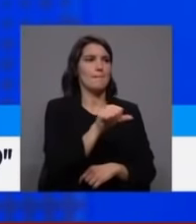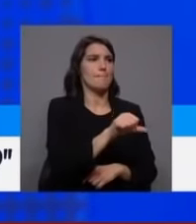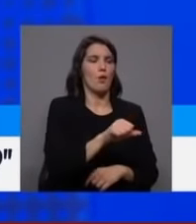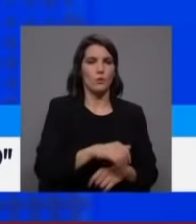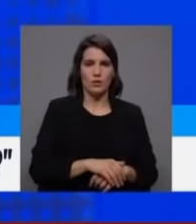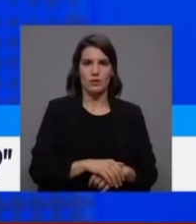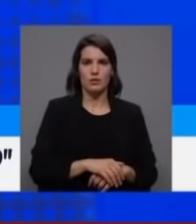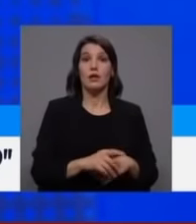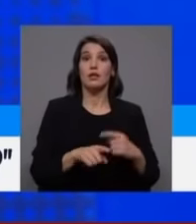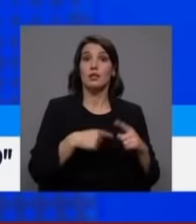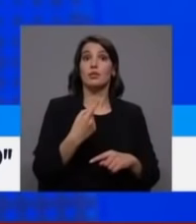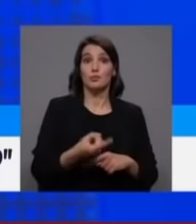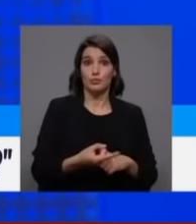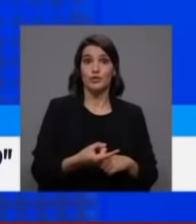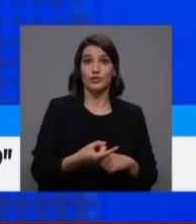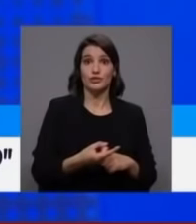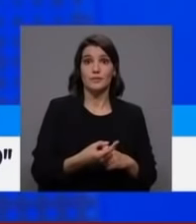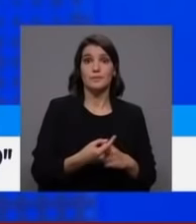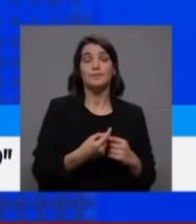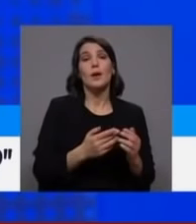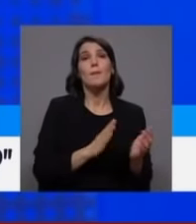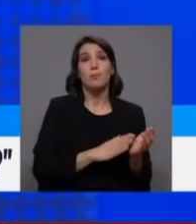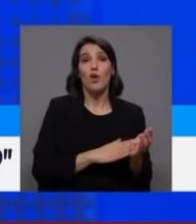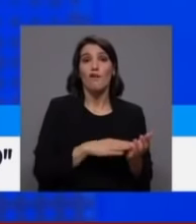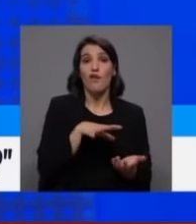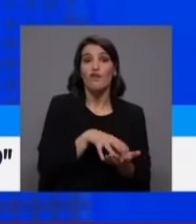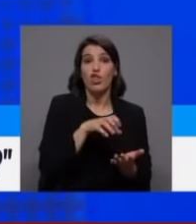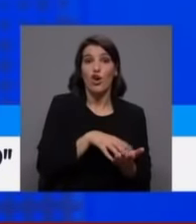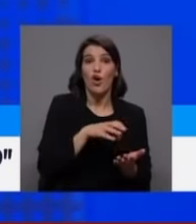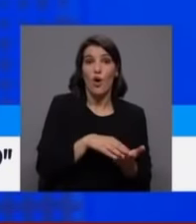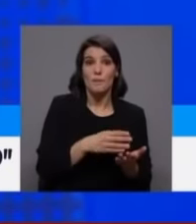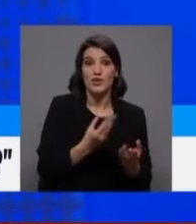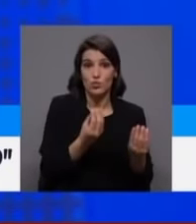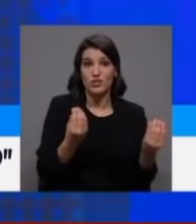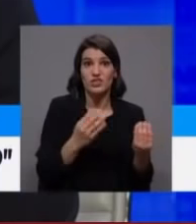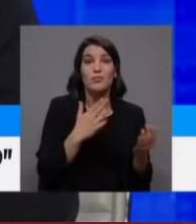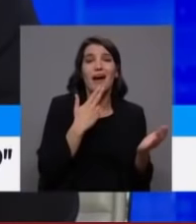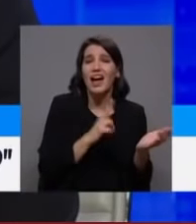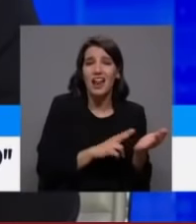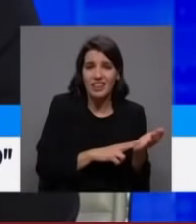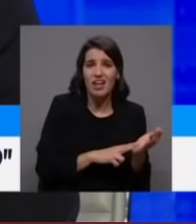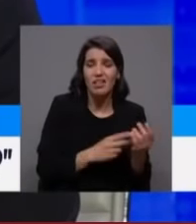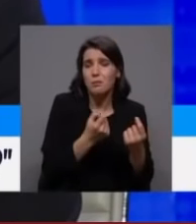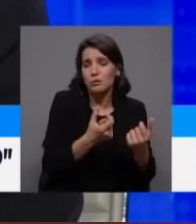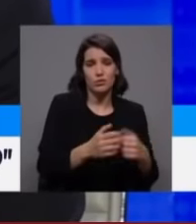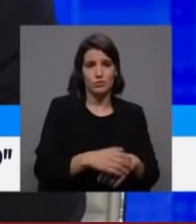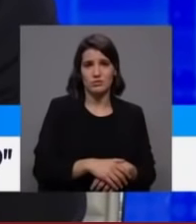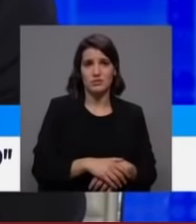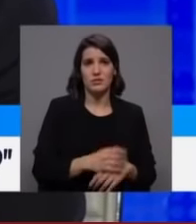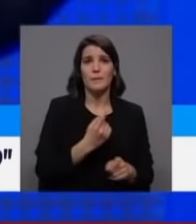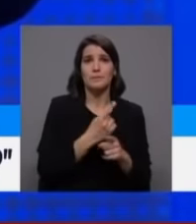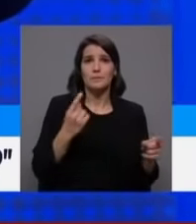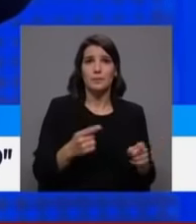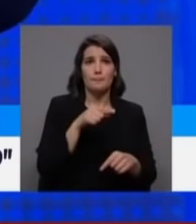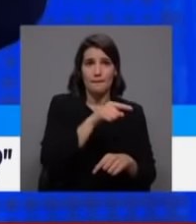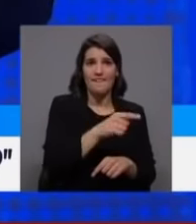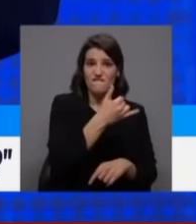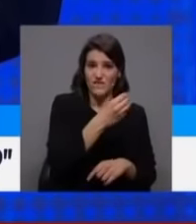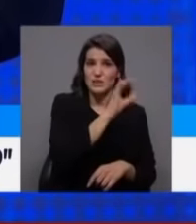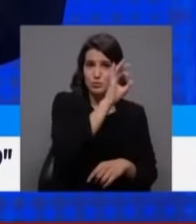já pois levam a muitas fotocópias foi pouco a realidade está escreve sabe que tem férias depois